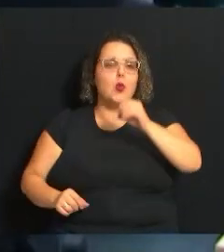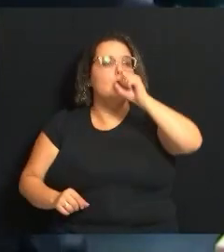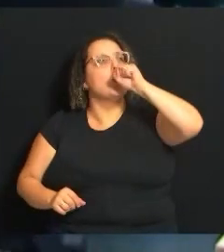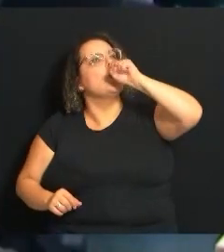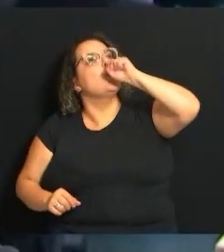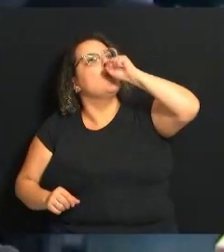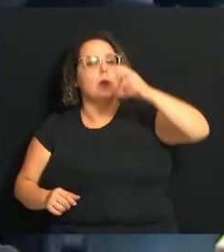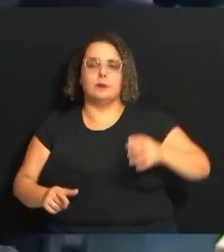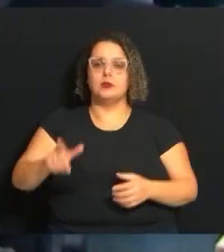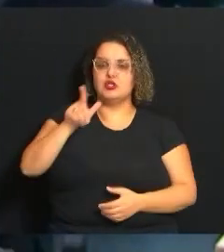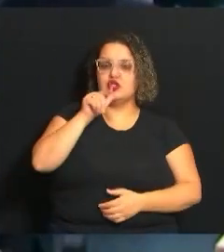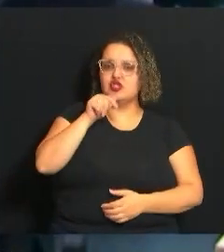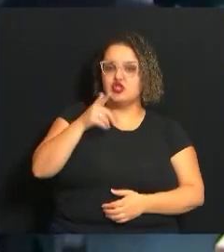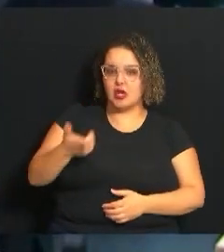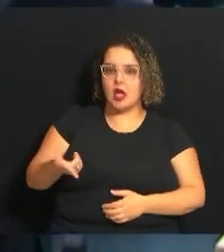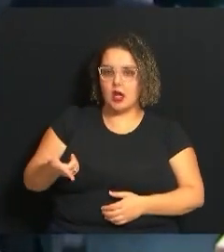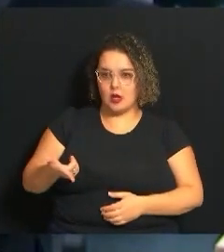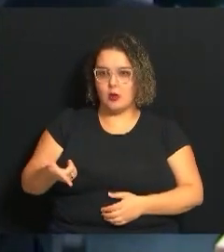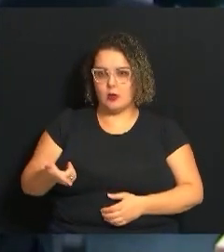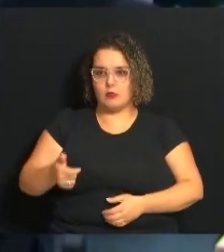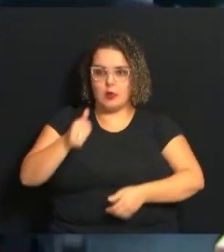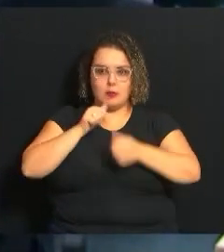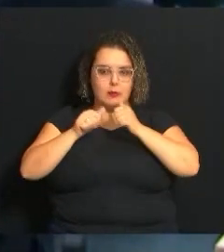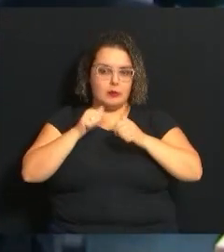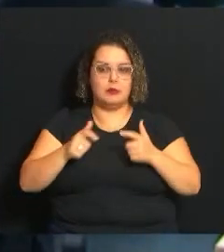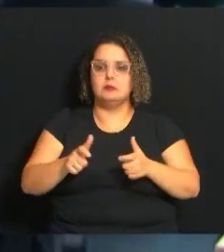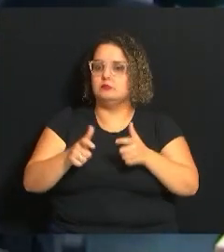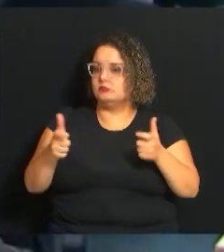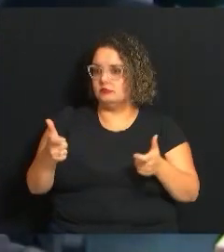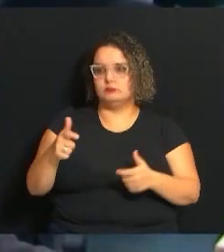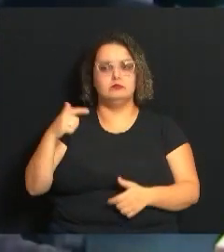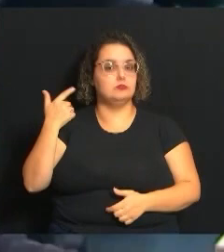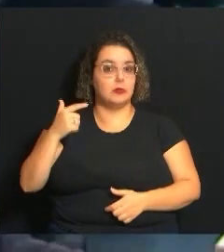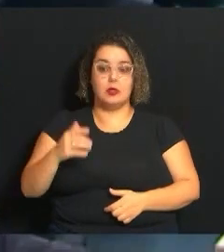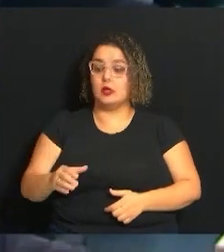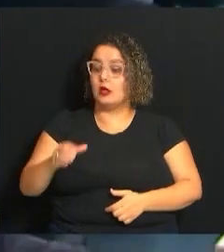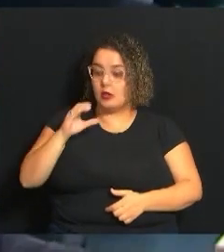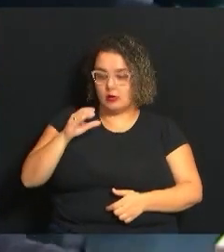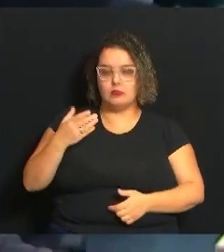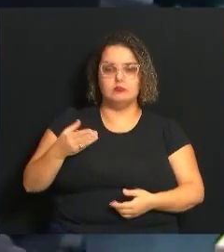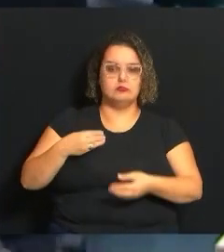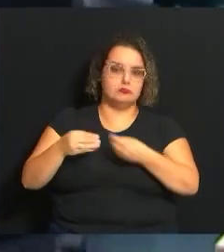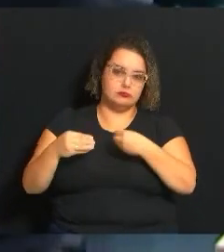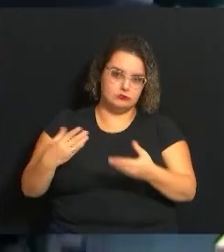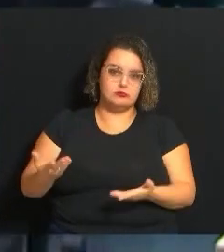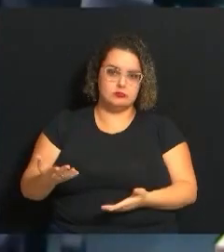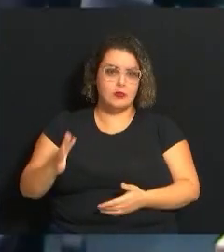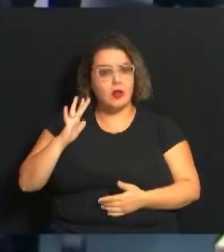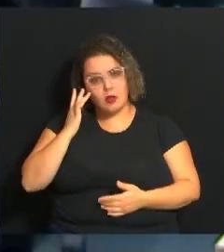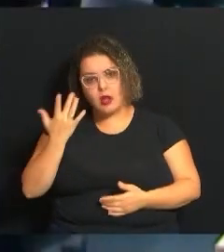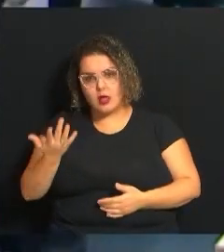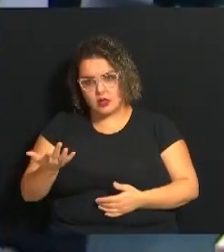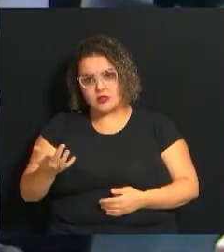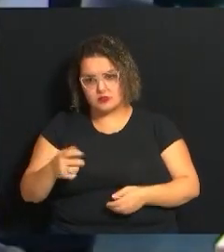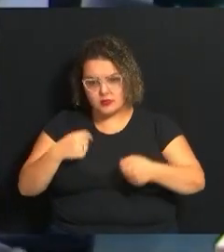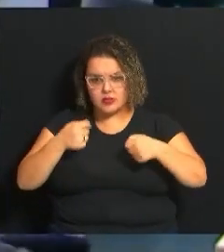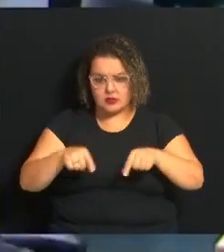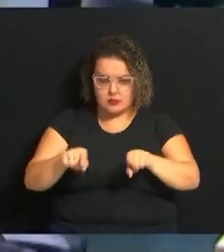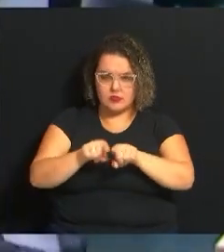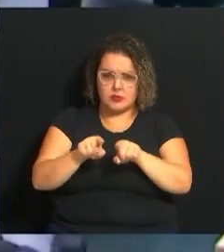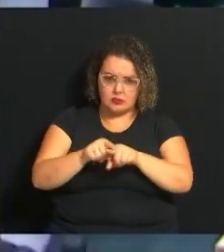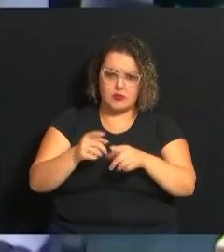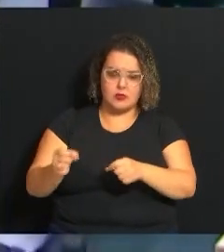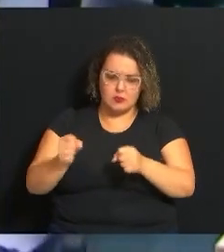de água, toma sua água. Muitas delas não têm mais copos descartáveis. Eu acho que isso a gente tem que passar também para o